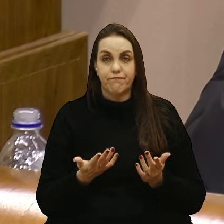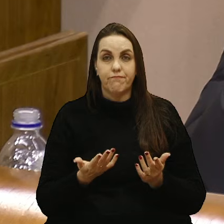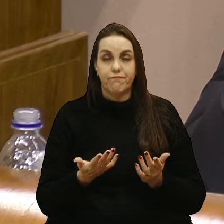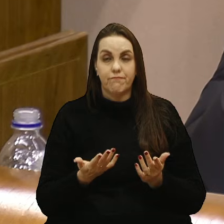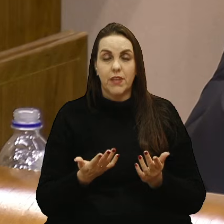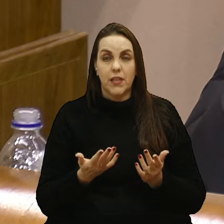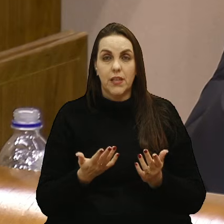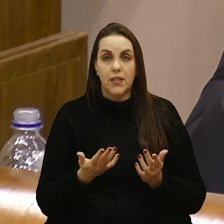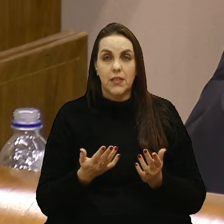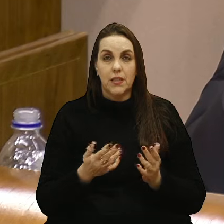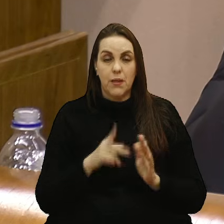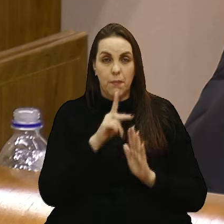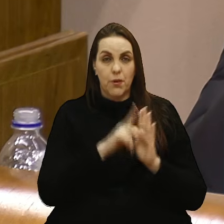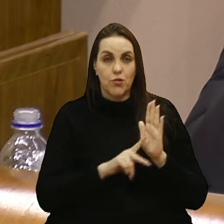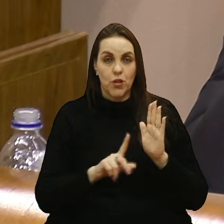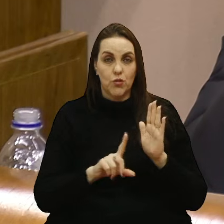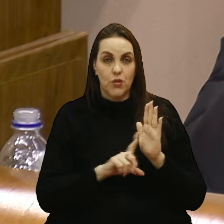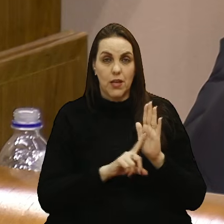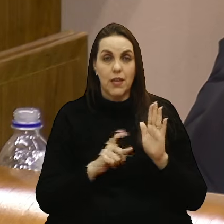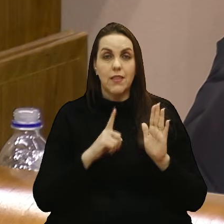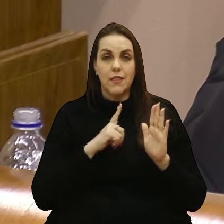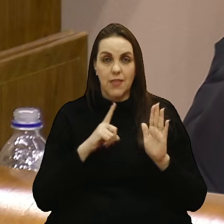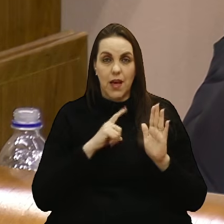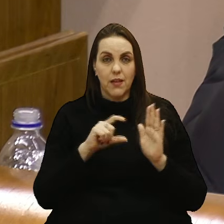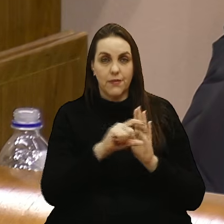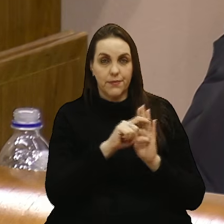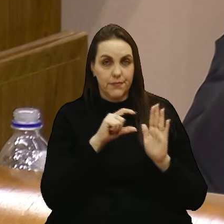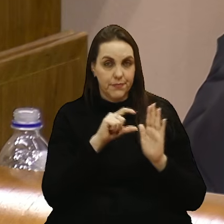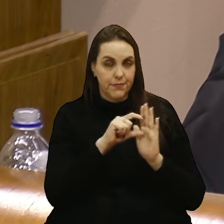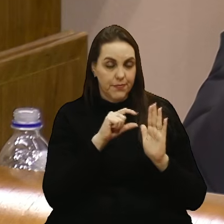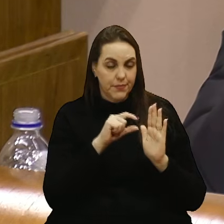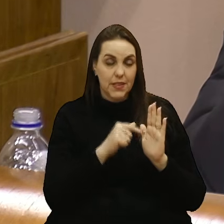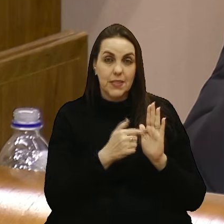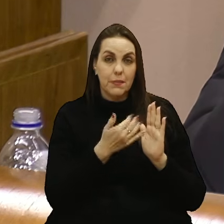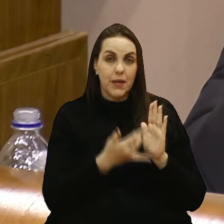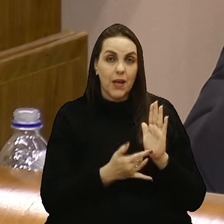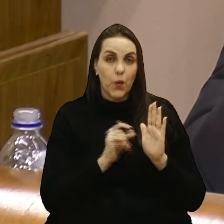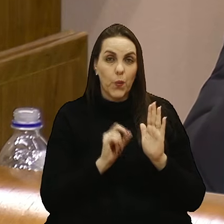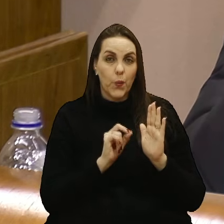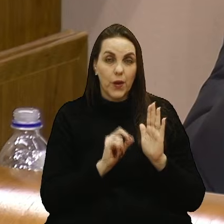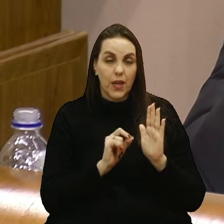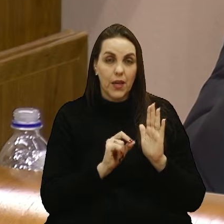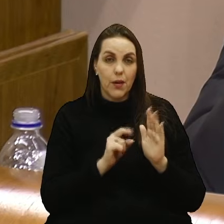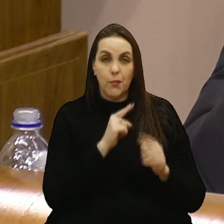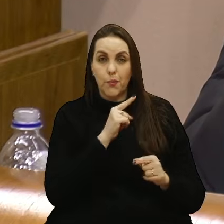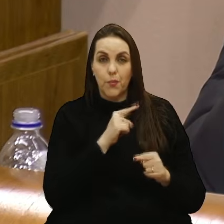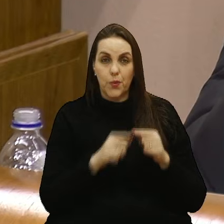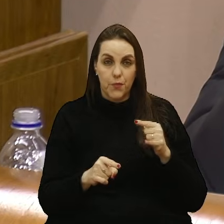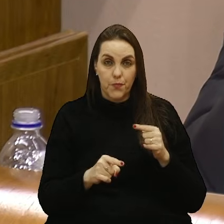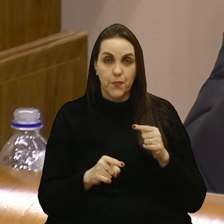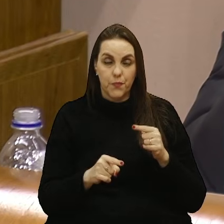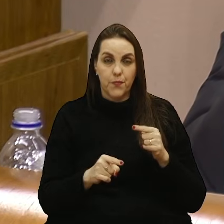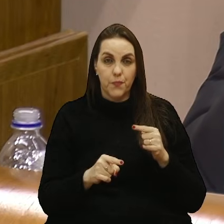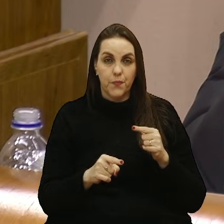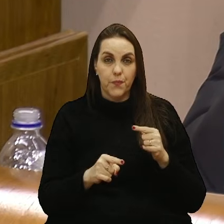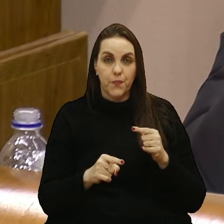nesse PL existe uma cláusula onde diz que é vetado